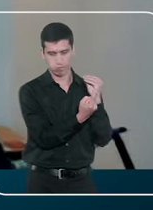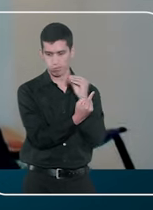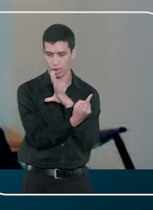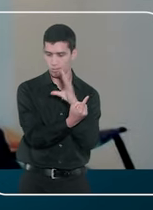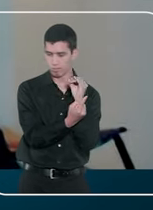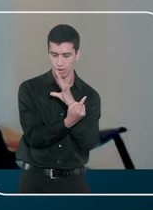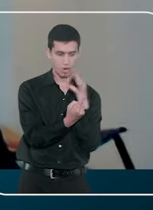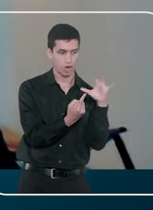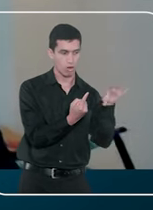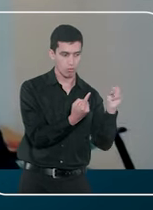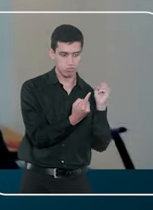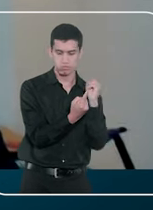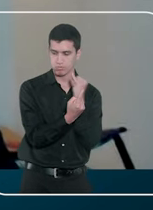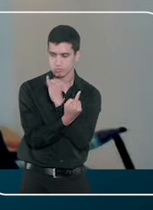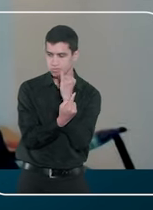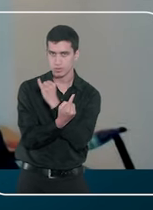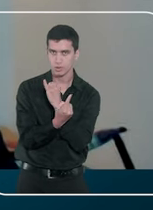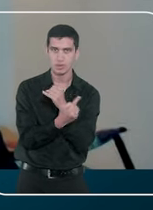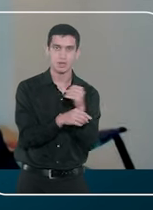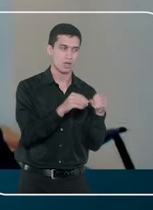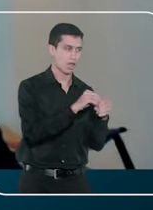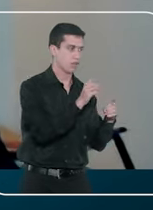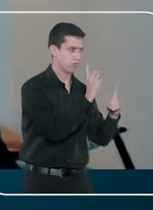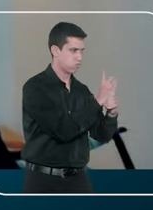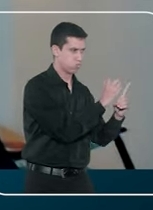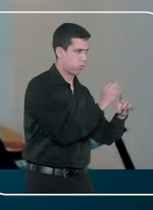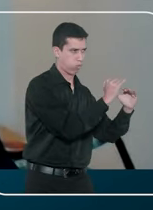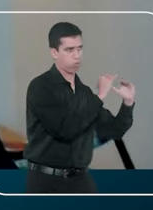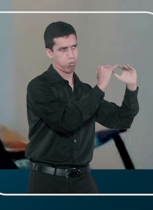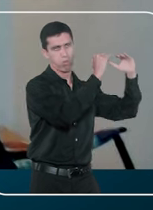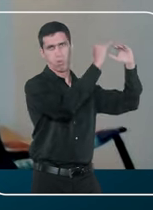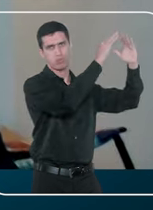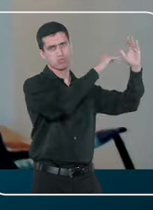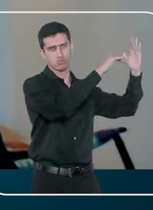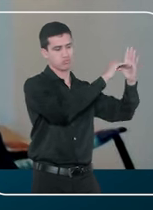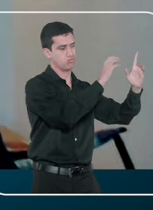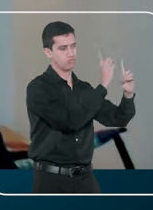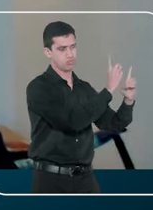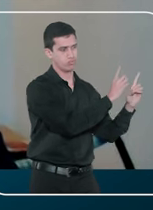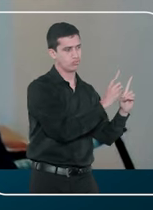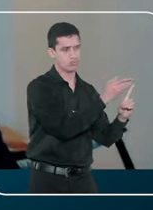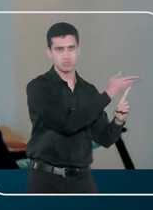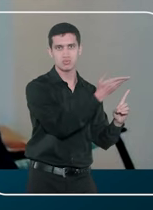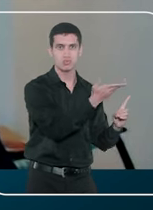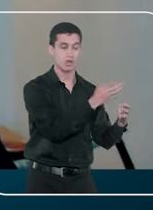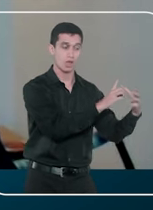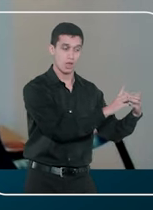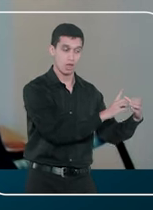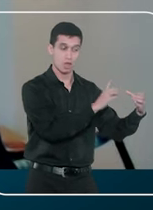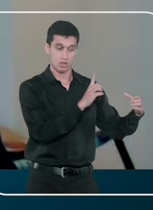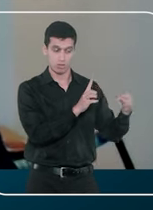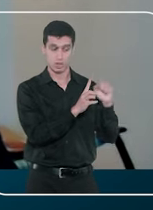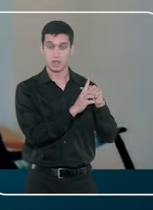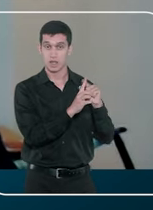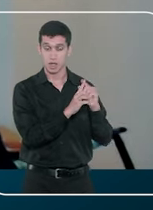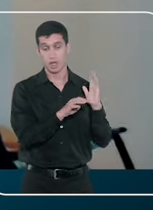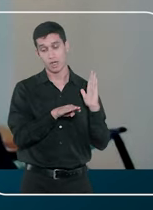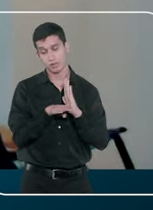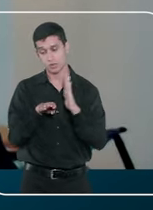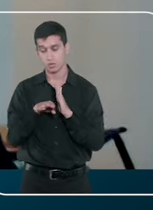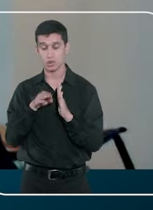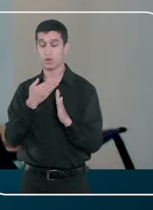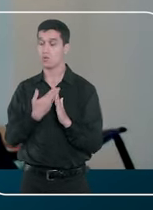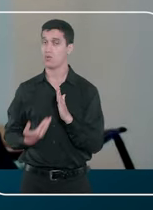mais altos escalões dessa organização criminosa. Então, são novidades trazidas aqui que tentam materializar,